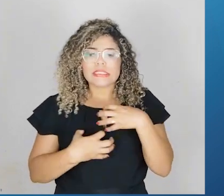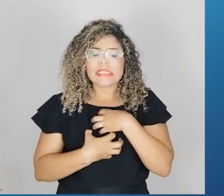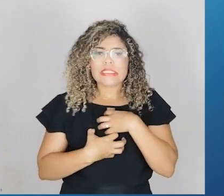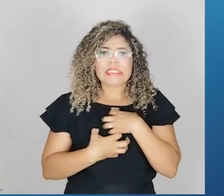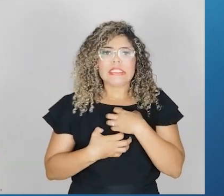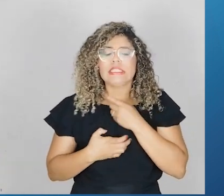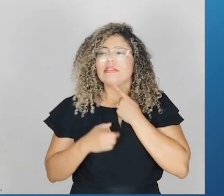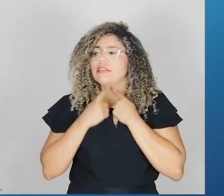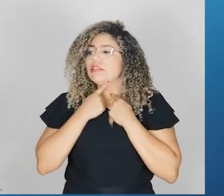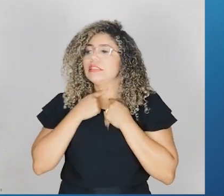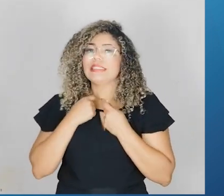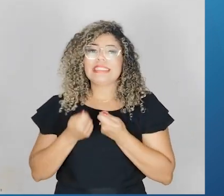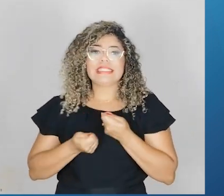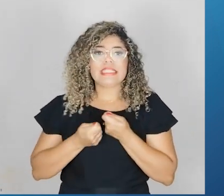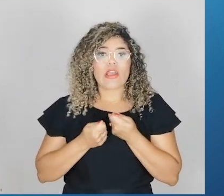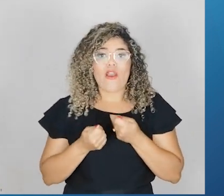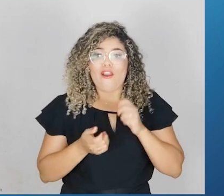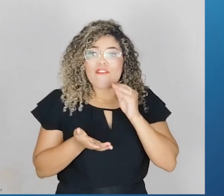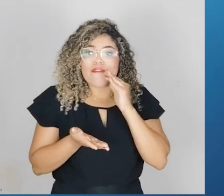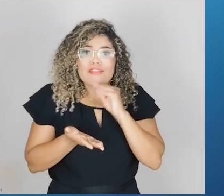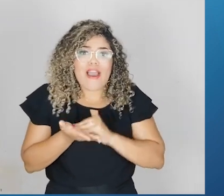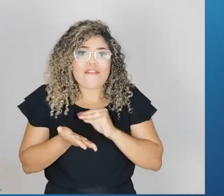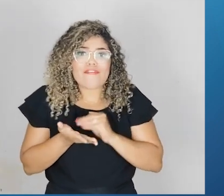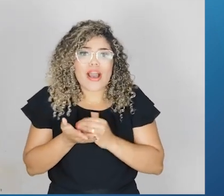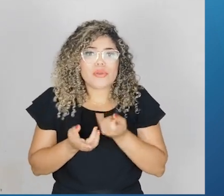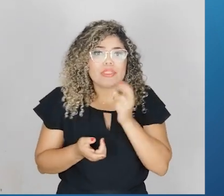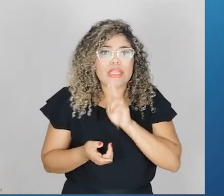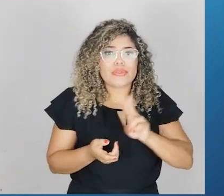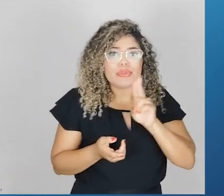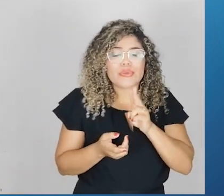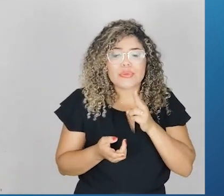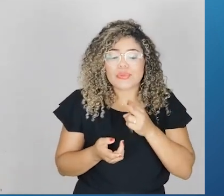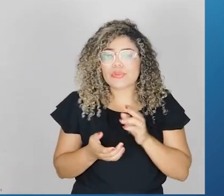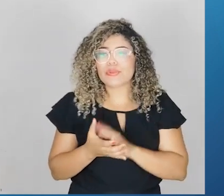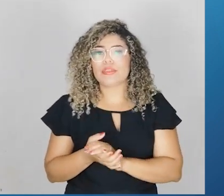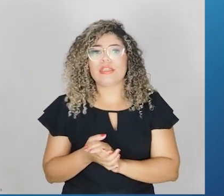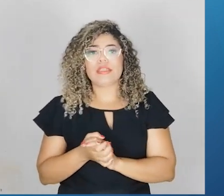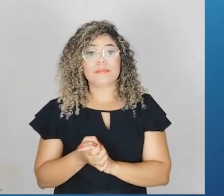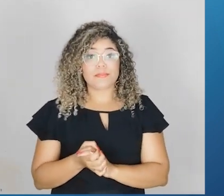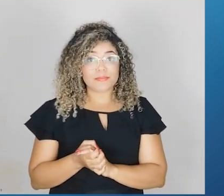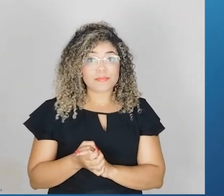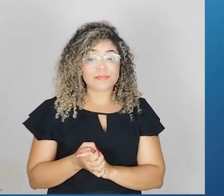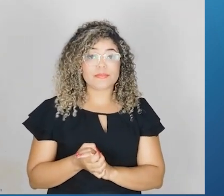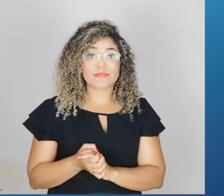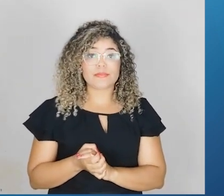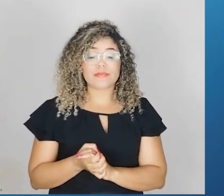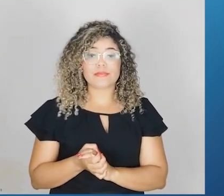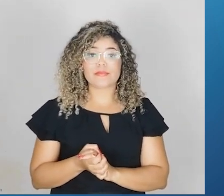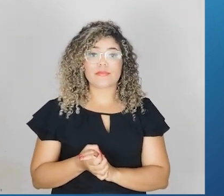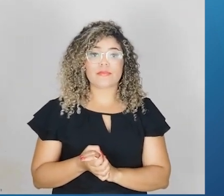muito característicos pela falta desse medicamento ou pela falta dessa substância.